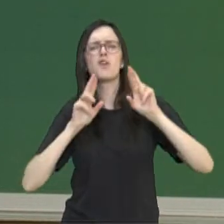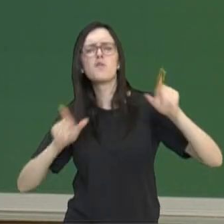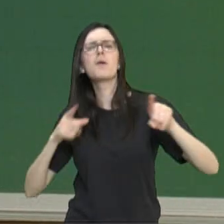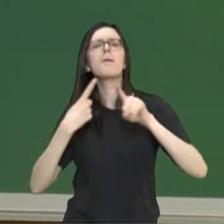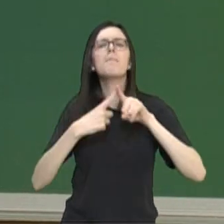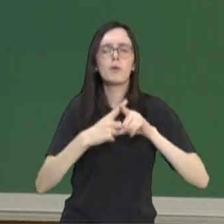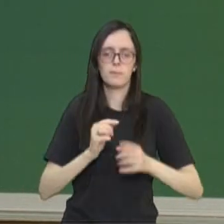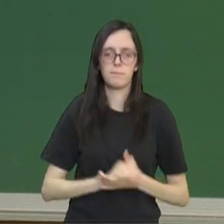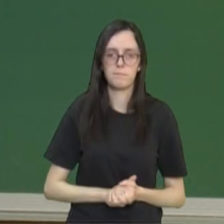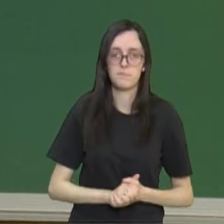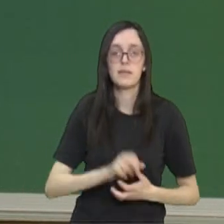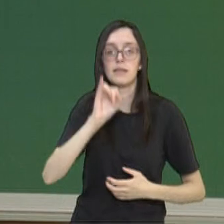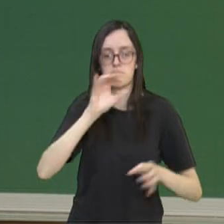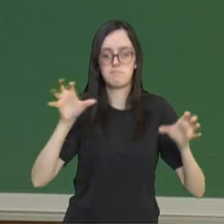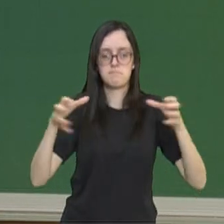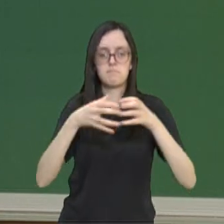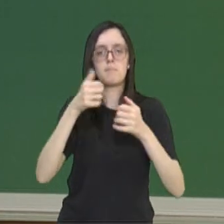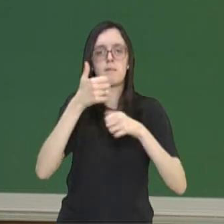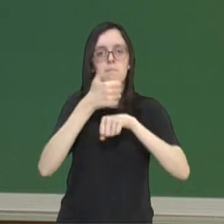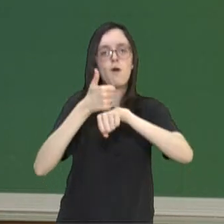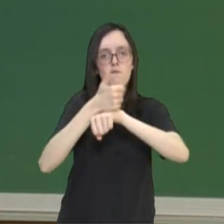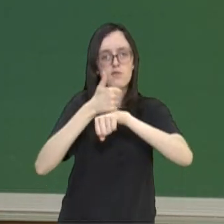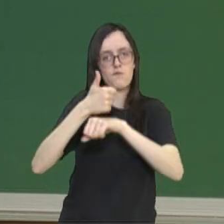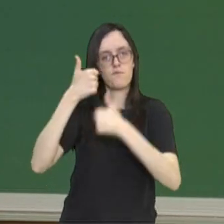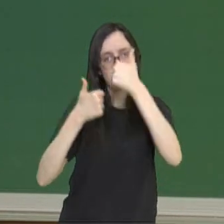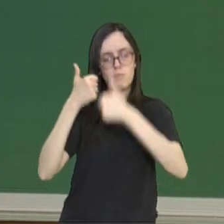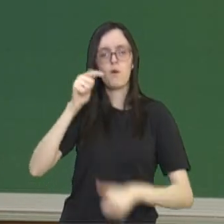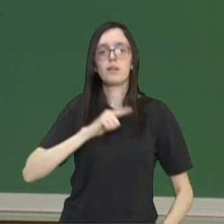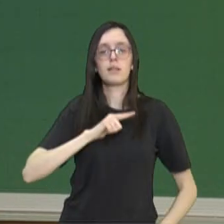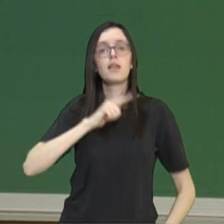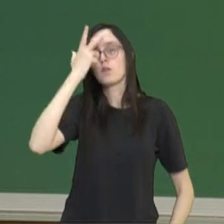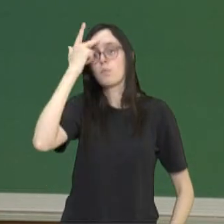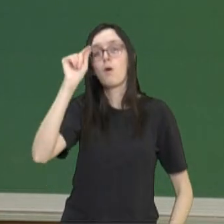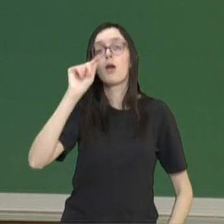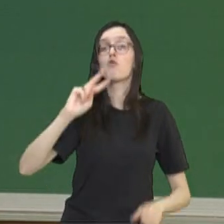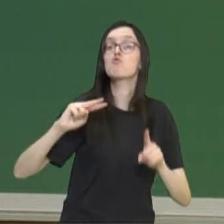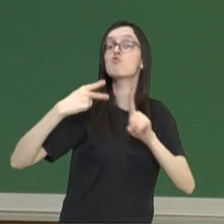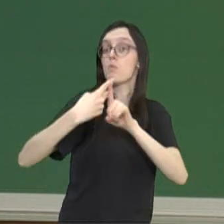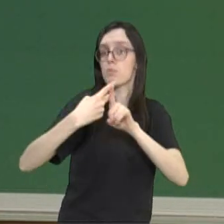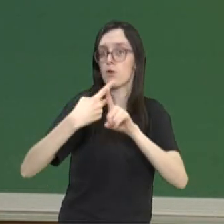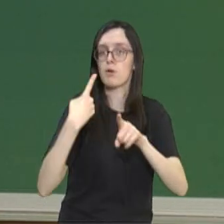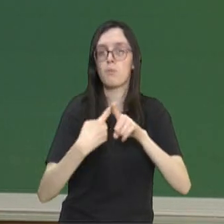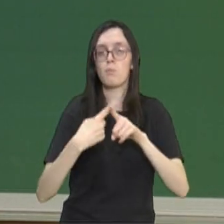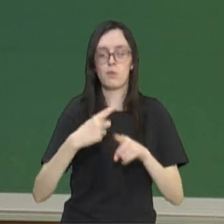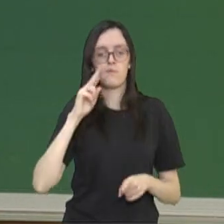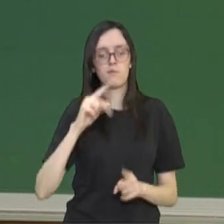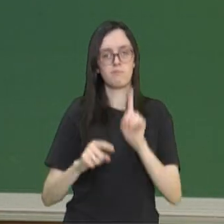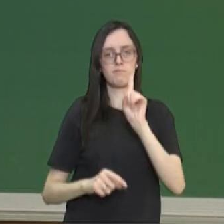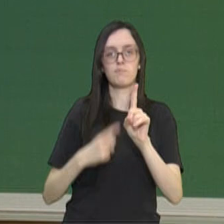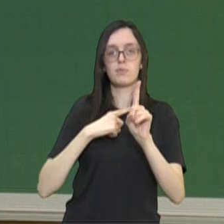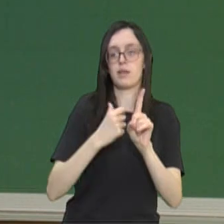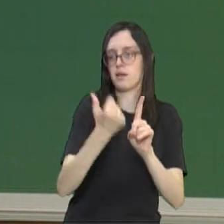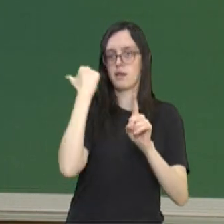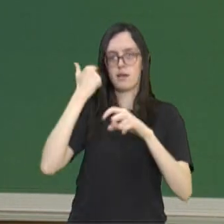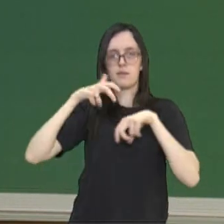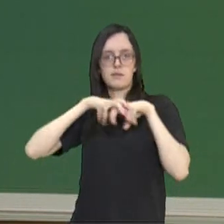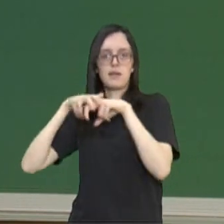4 meio-campistas e 2 atacantes. Esse é o tradicional. Só que aqui nós temos